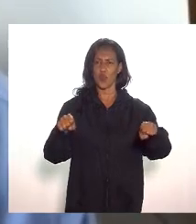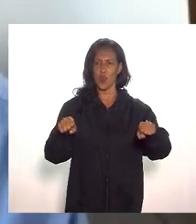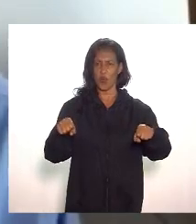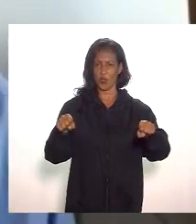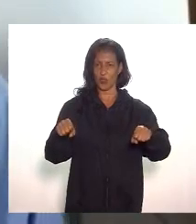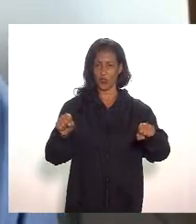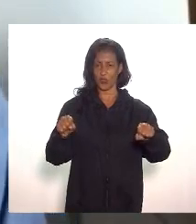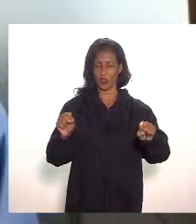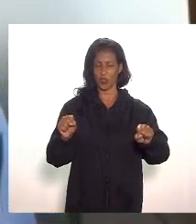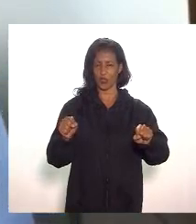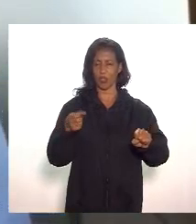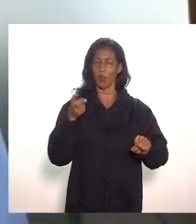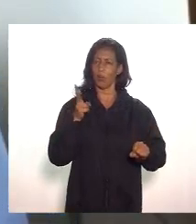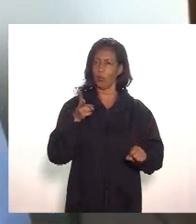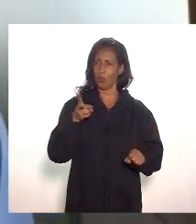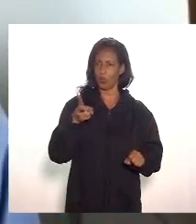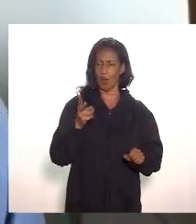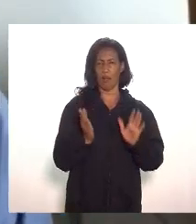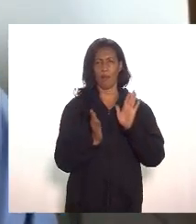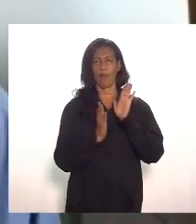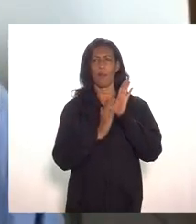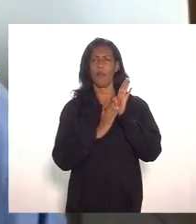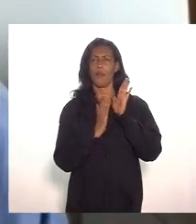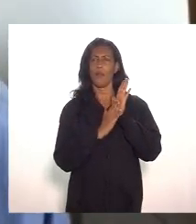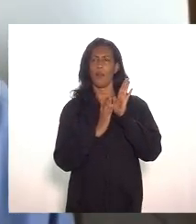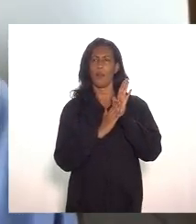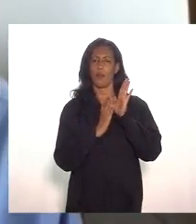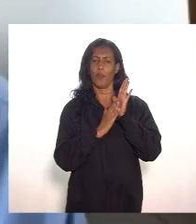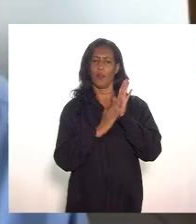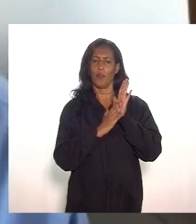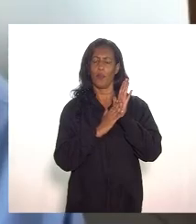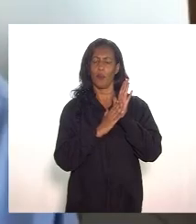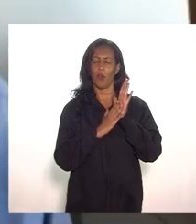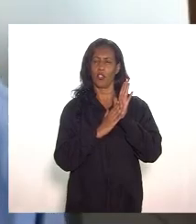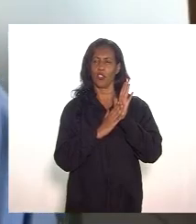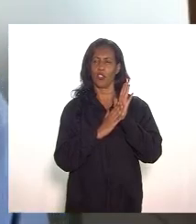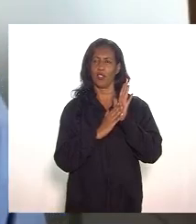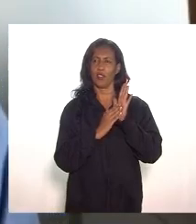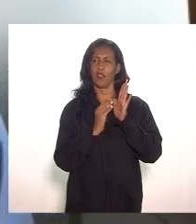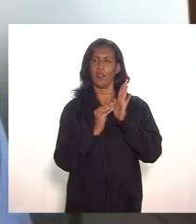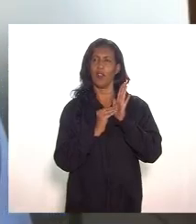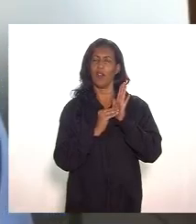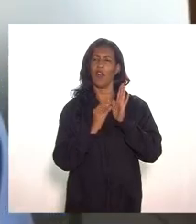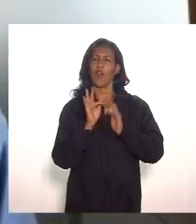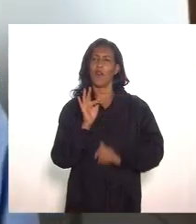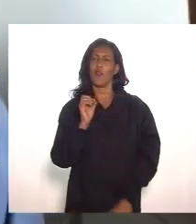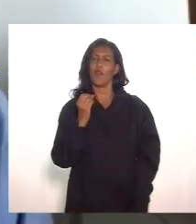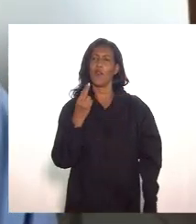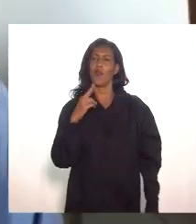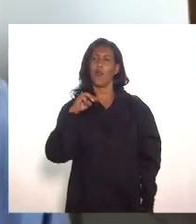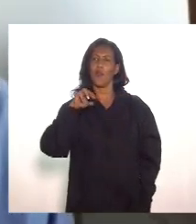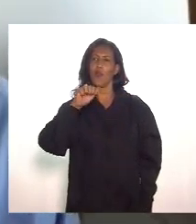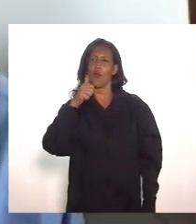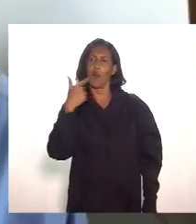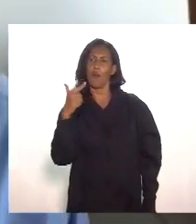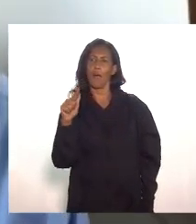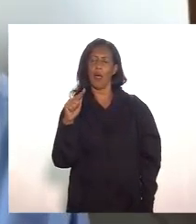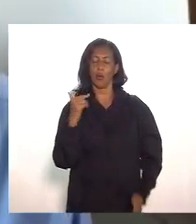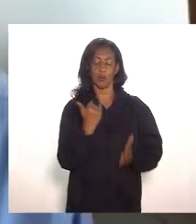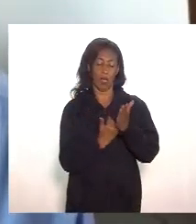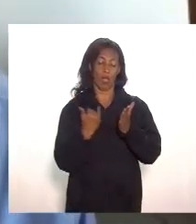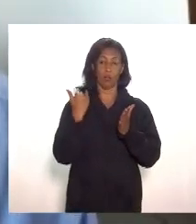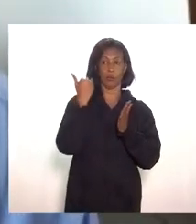ciclomotores. Tal proposta está eivada de vício formal, uma vez que deveria o autor propor a